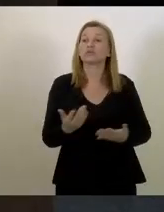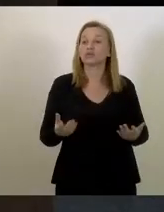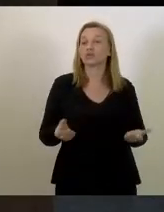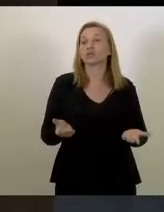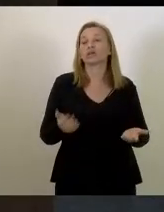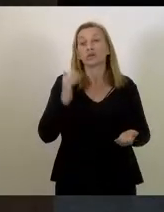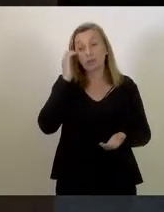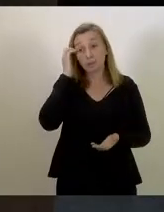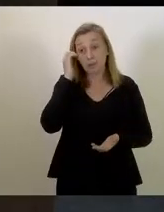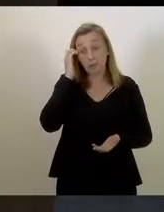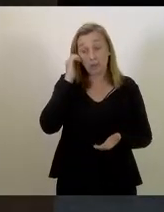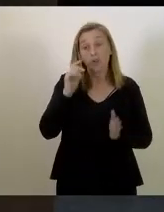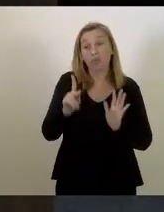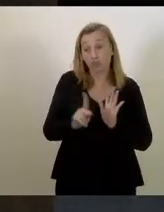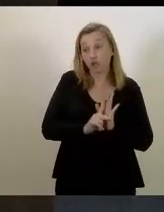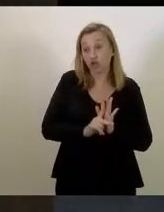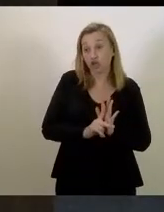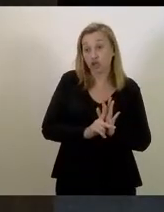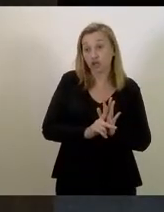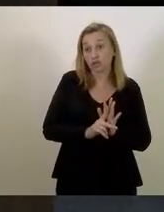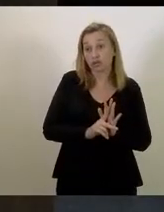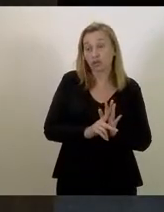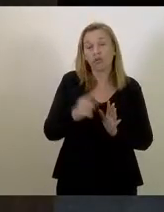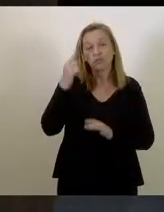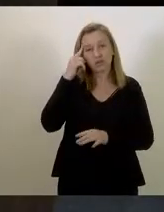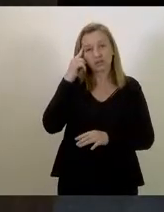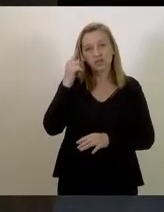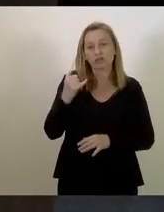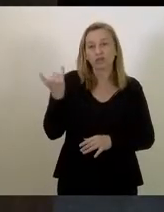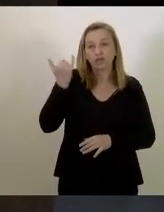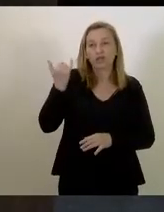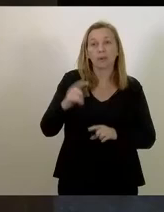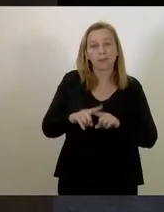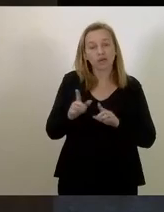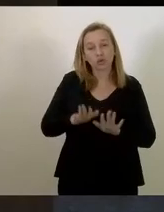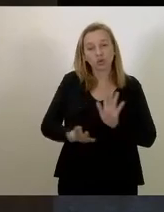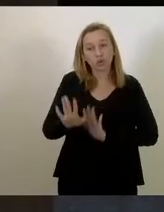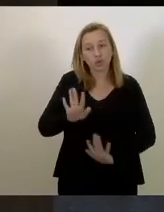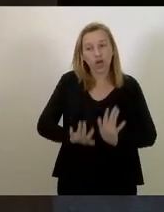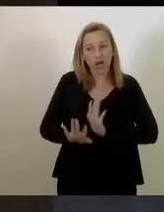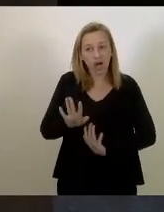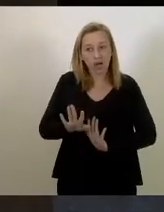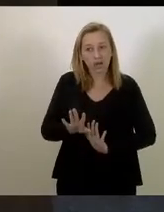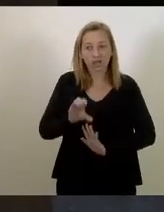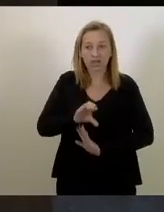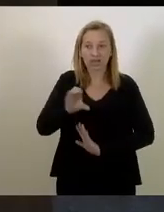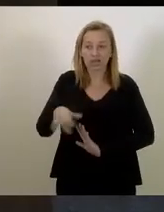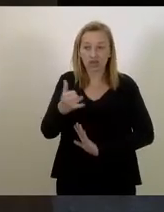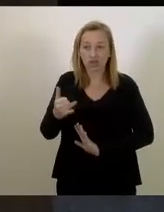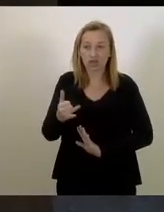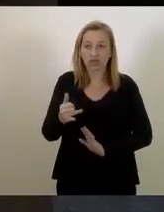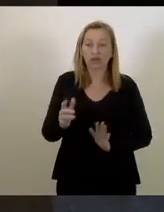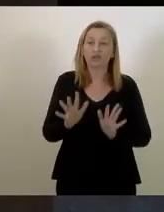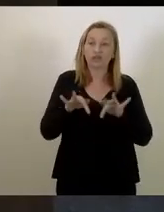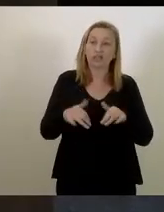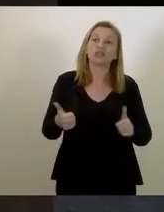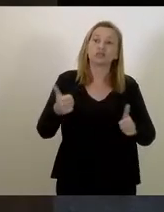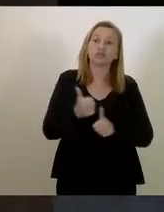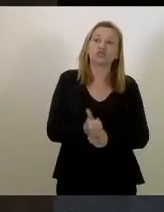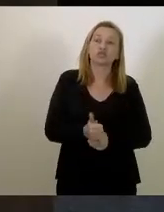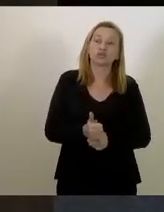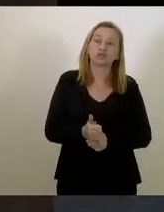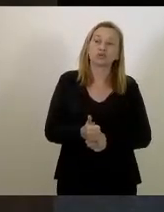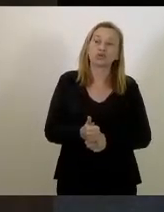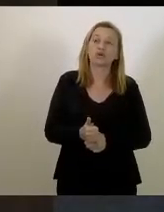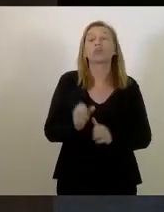maneira o projeto traz uma reflexão importante vamos ter que ter cuidado acho que a CCJ vai acabar concluindo por substitutivo e talvez no